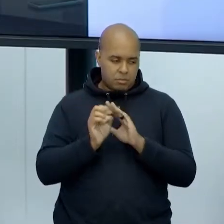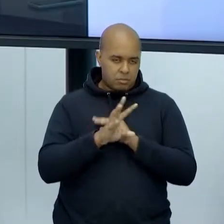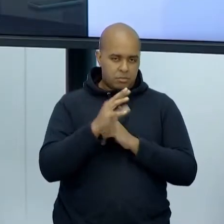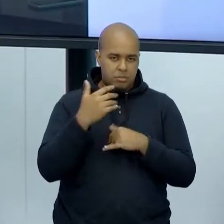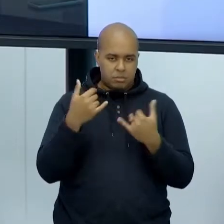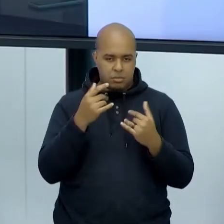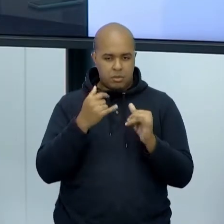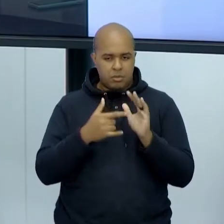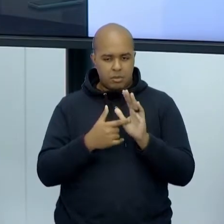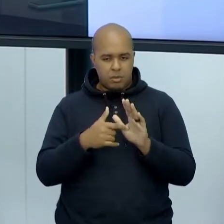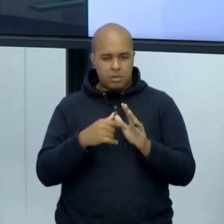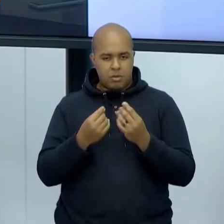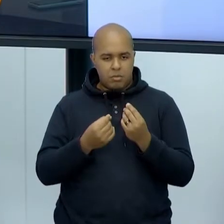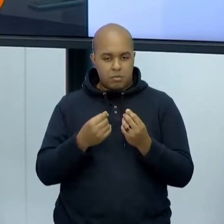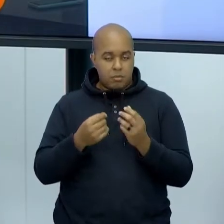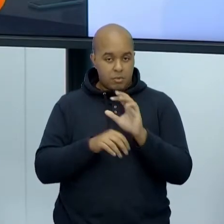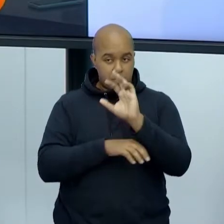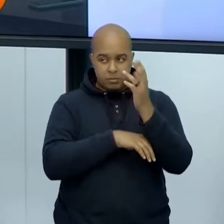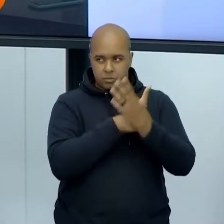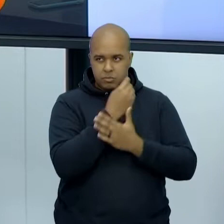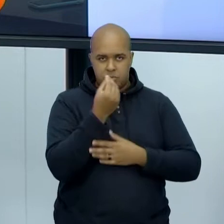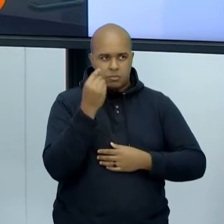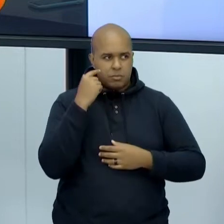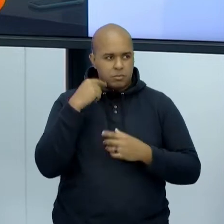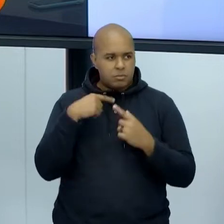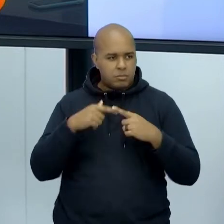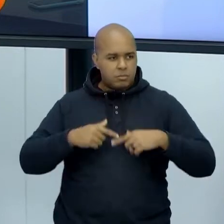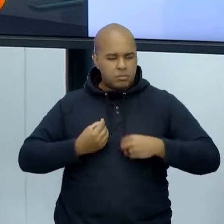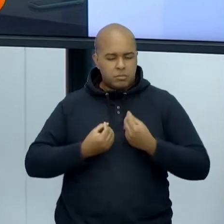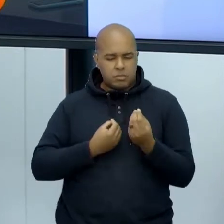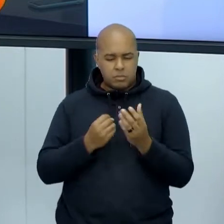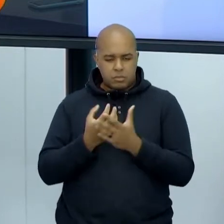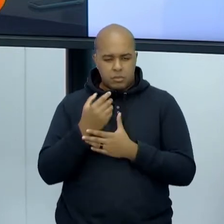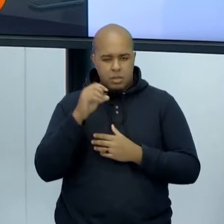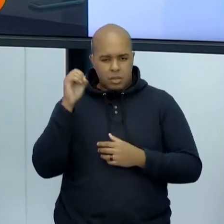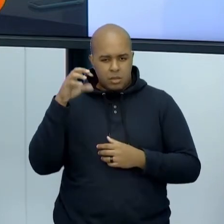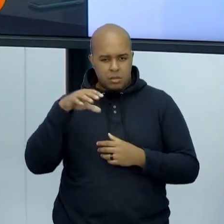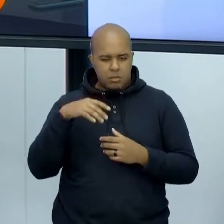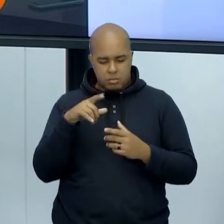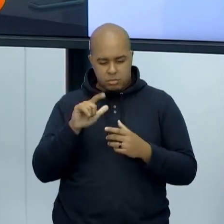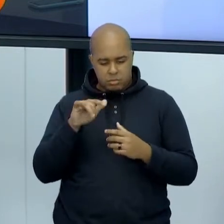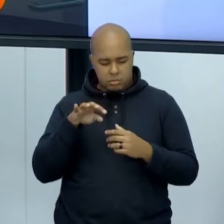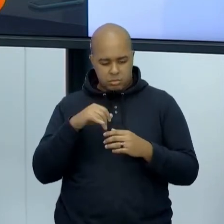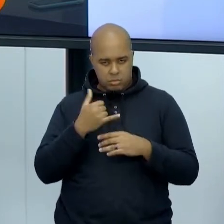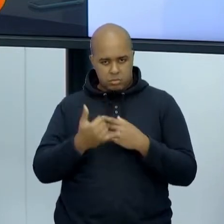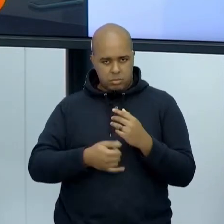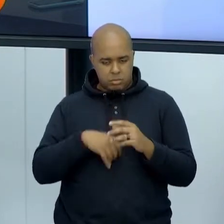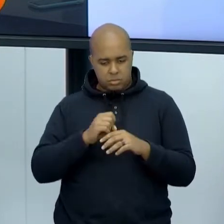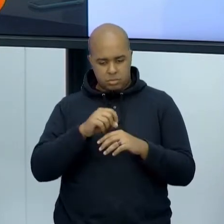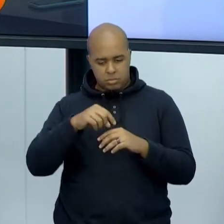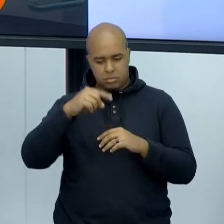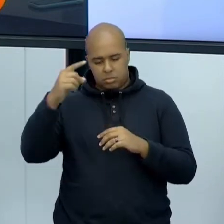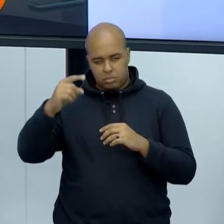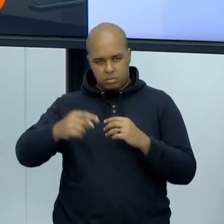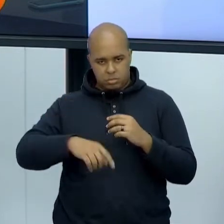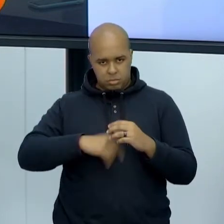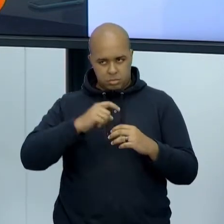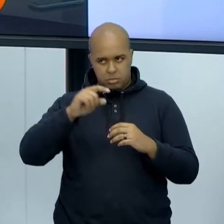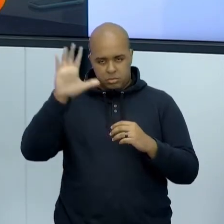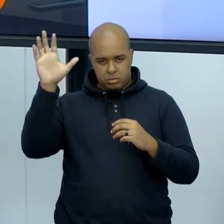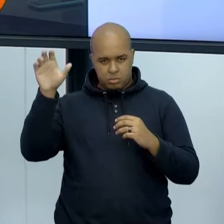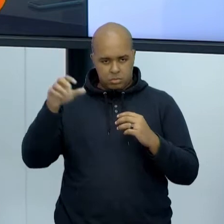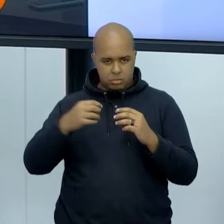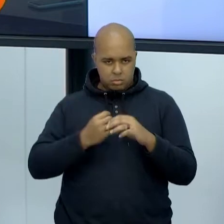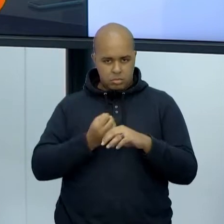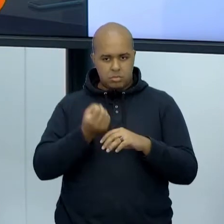aparece a natureza da luz, né? Então de onde vem a luz? Vem do elétron que fica saltando da órbita de fora para